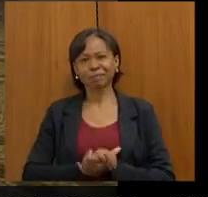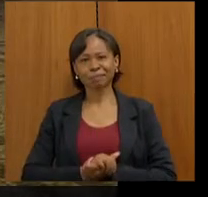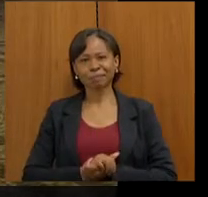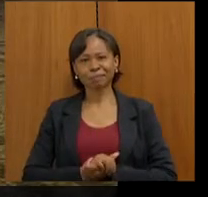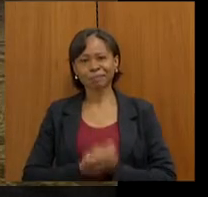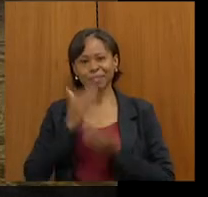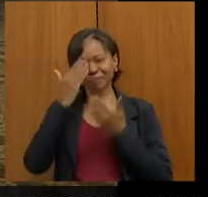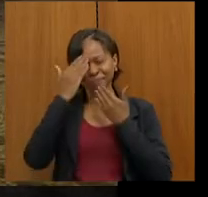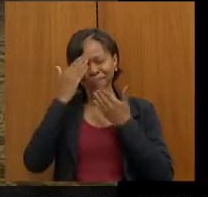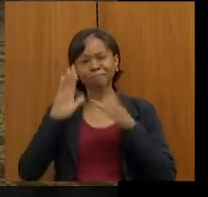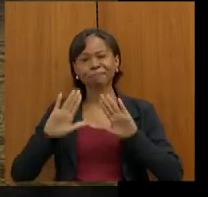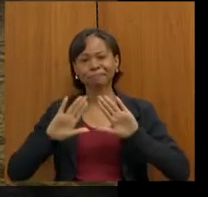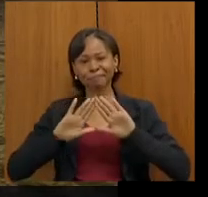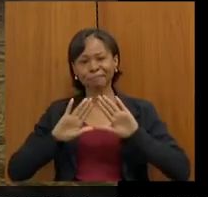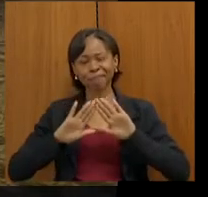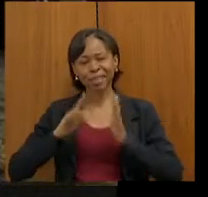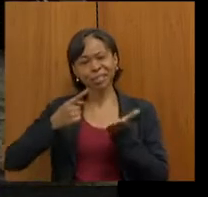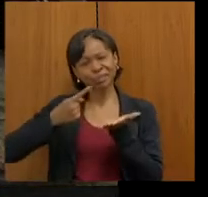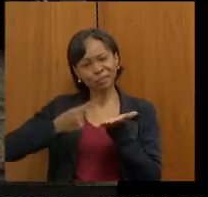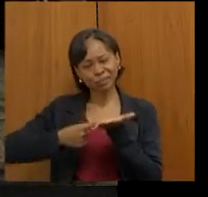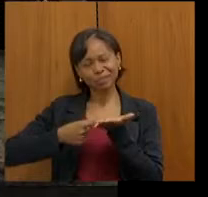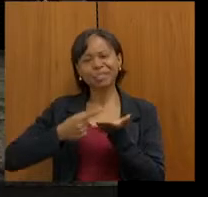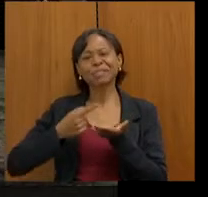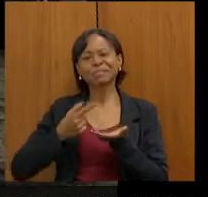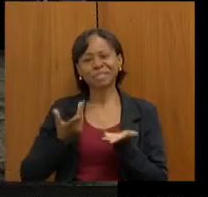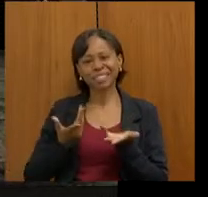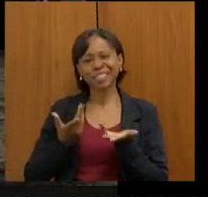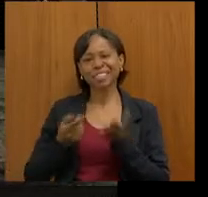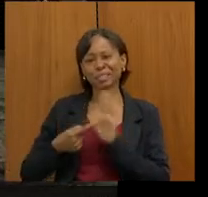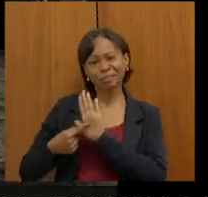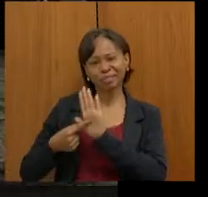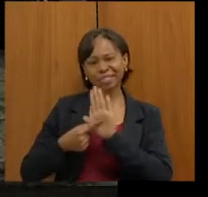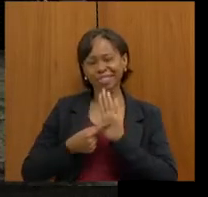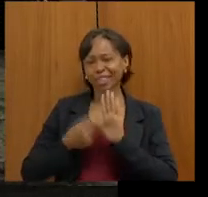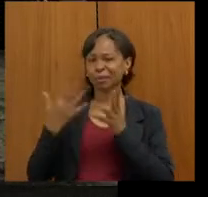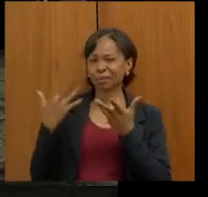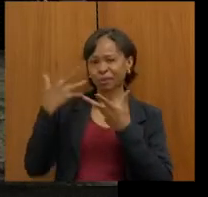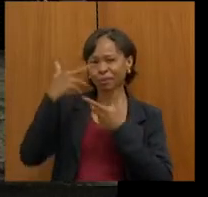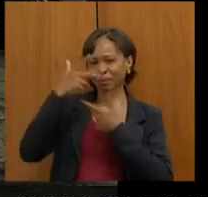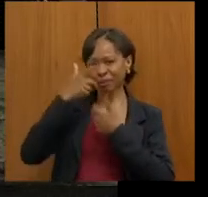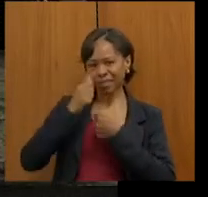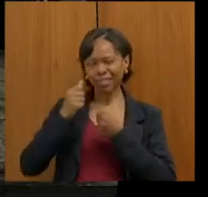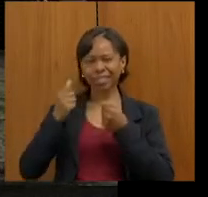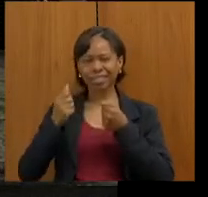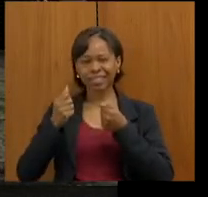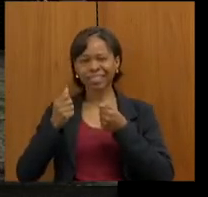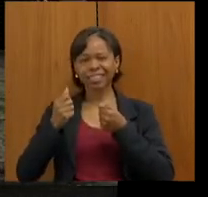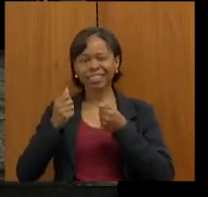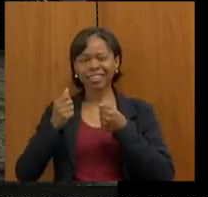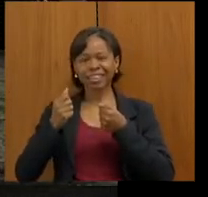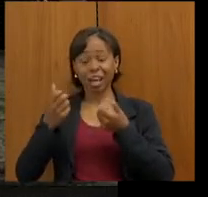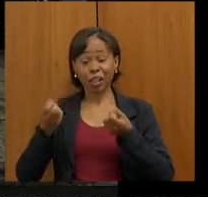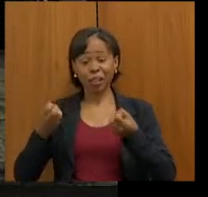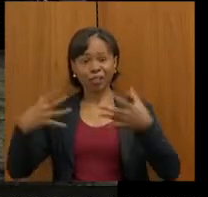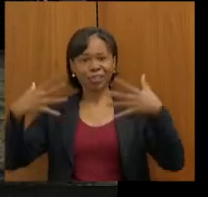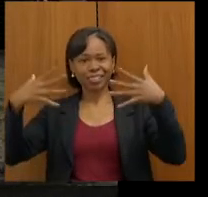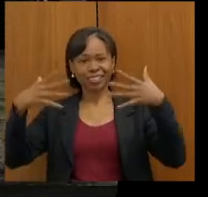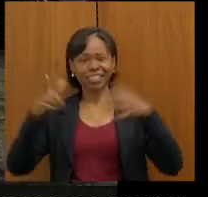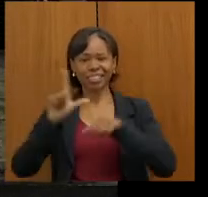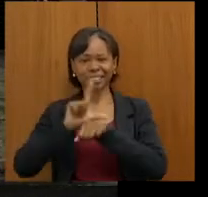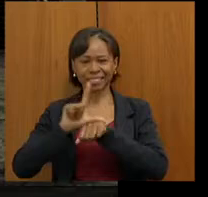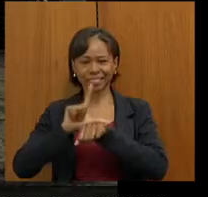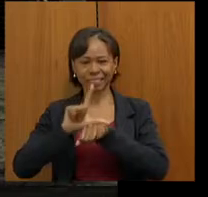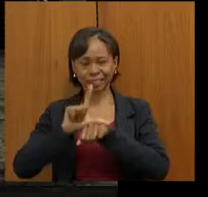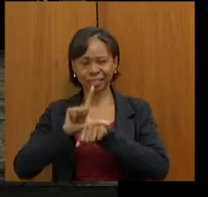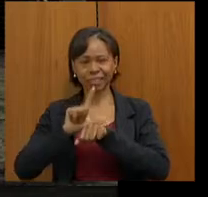esse compromisso né E a nossa fachada ficou bastante bonita a gente espera que possamos com esse com essa imagem